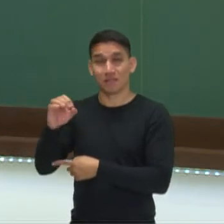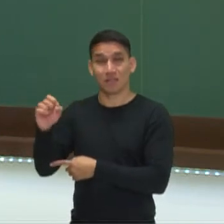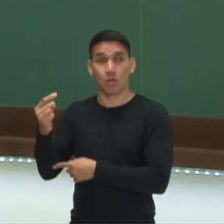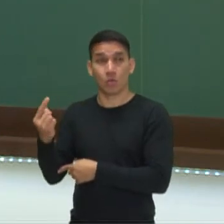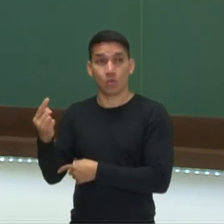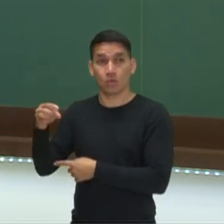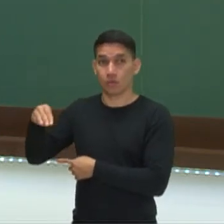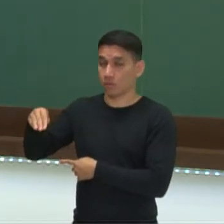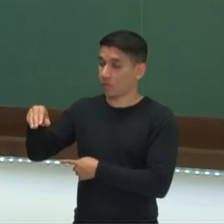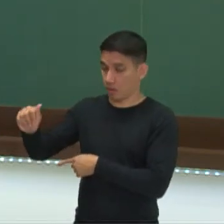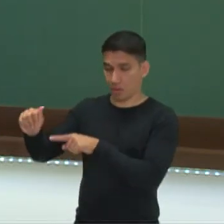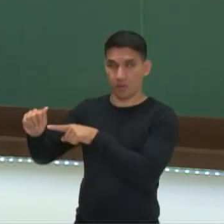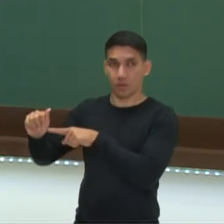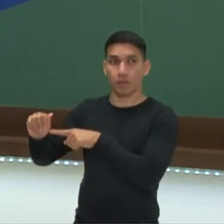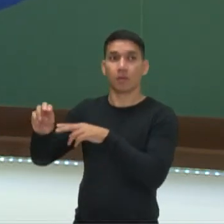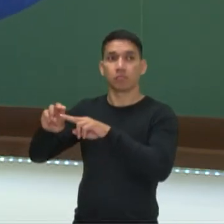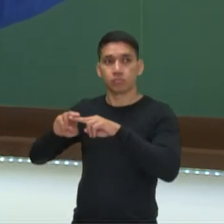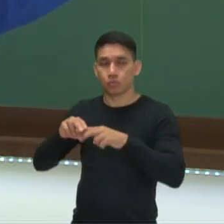Então, 2 milésimos de ampere,